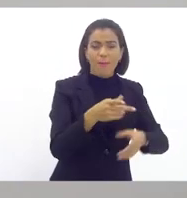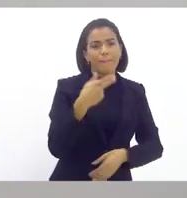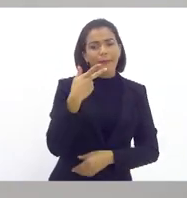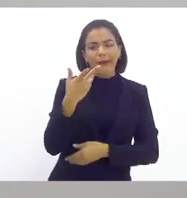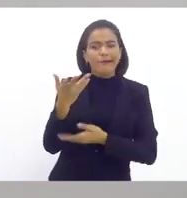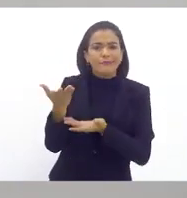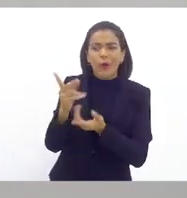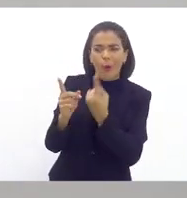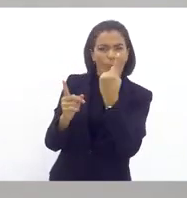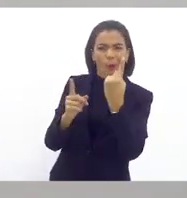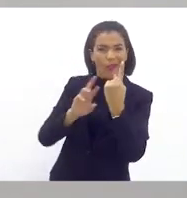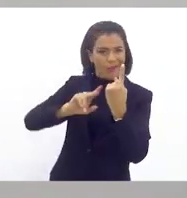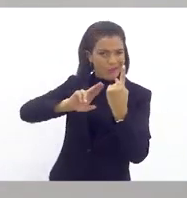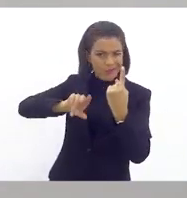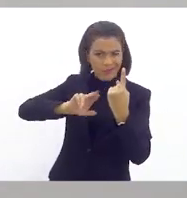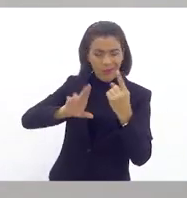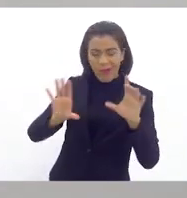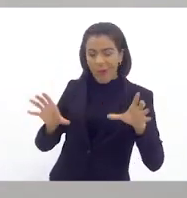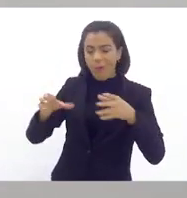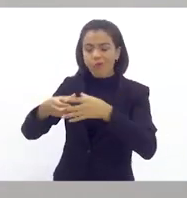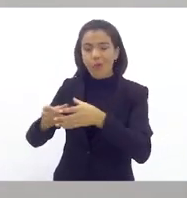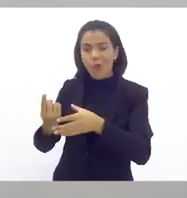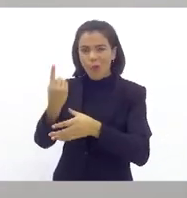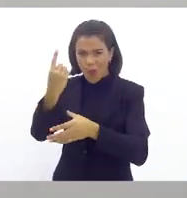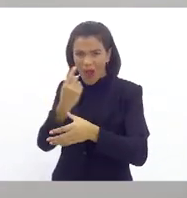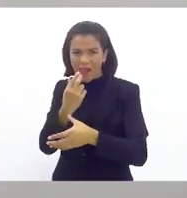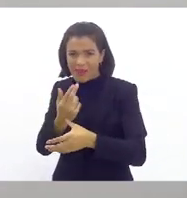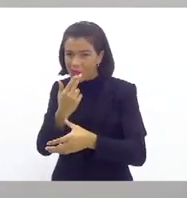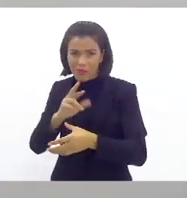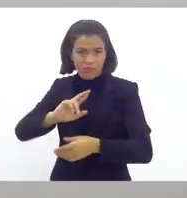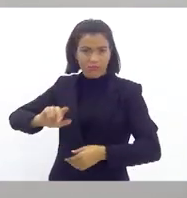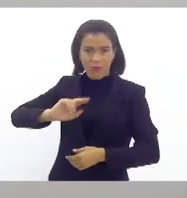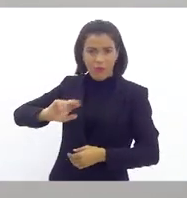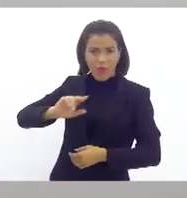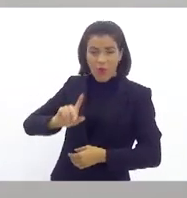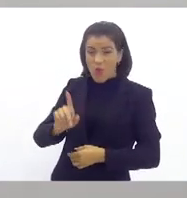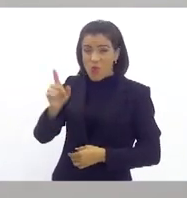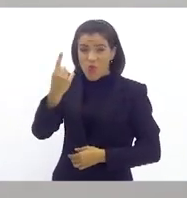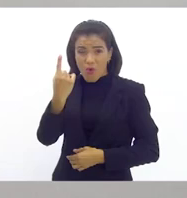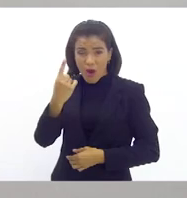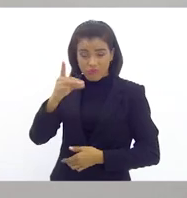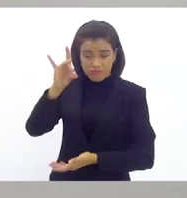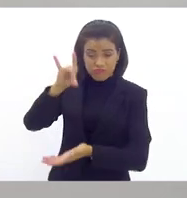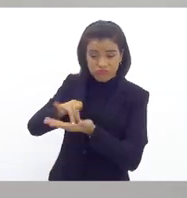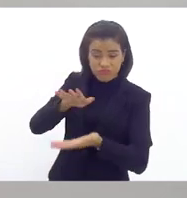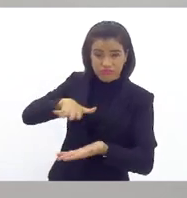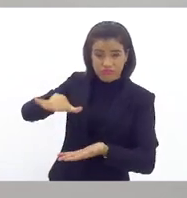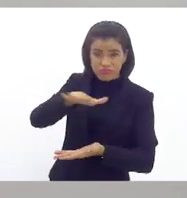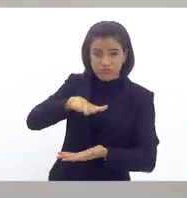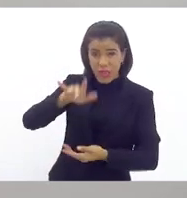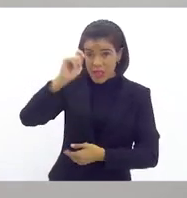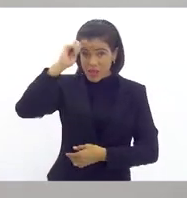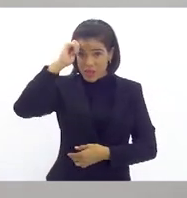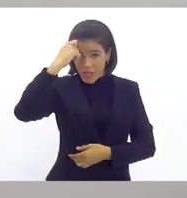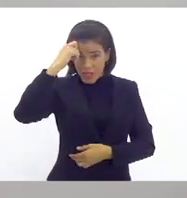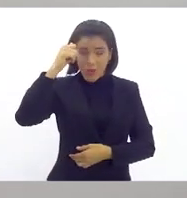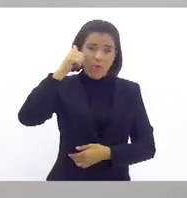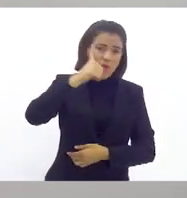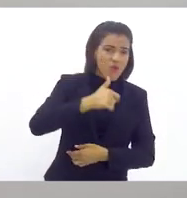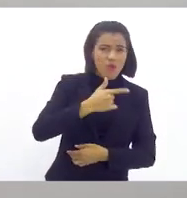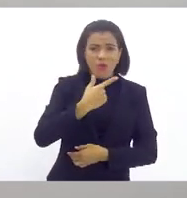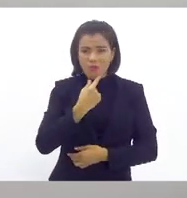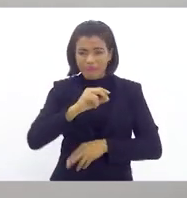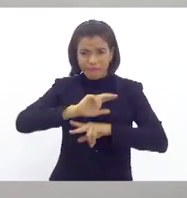grupo, uma única língua, uma única realidade. E, no caso dos negros e negras, trata-se